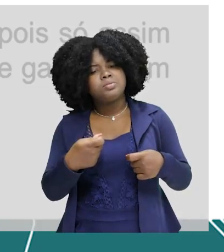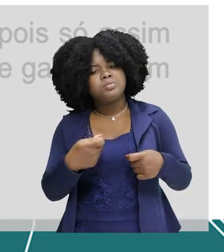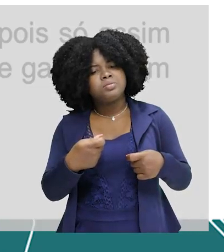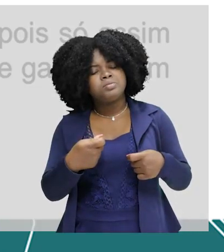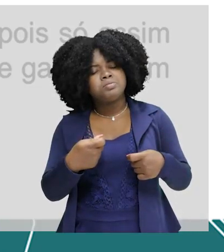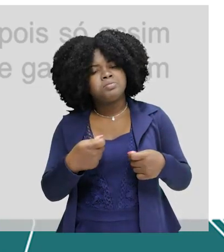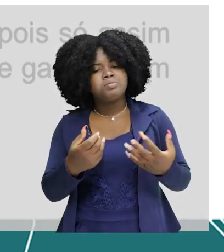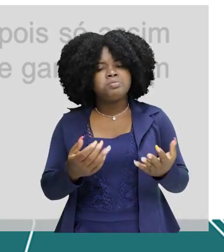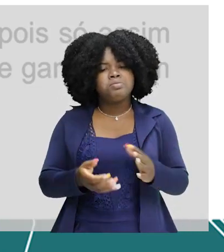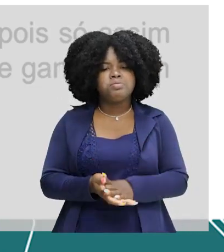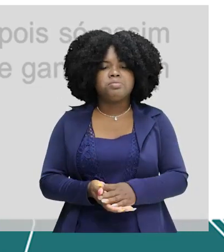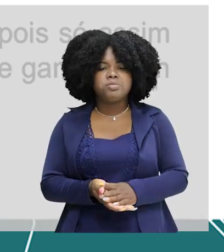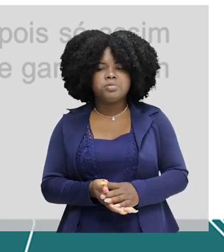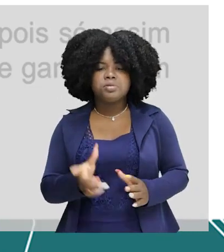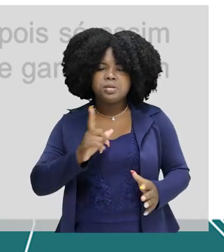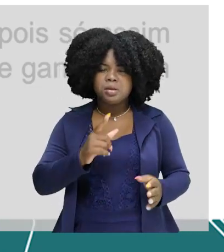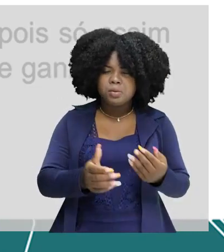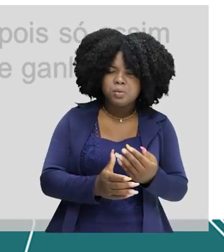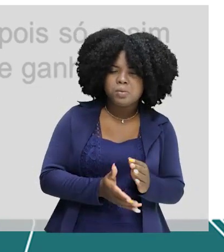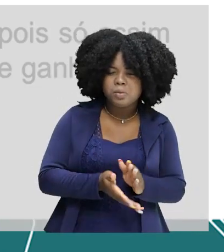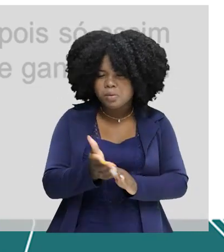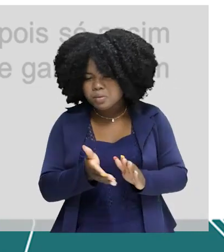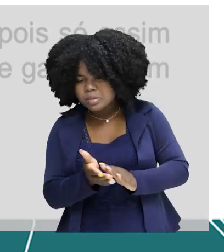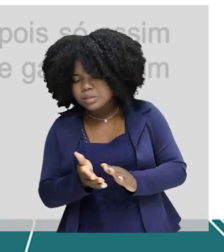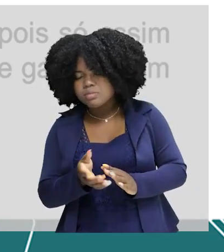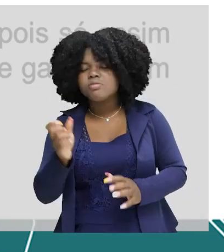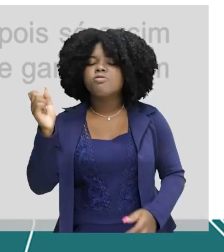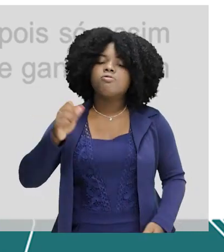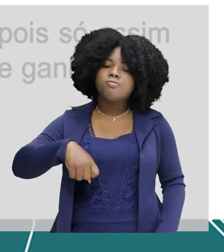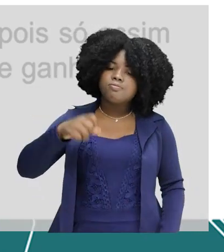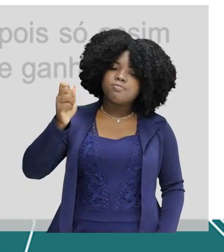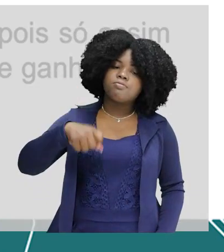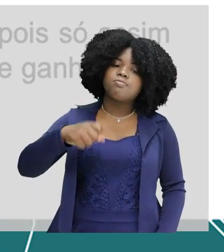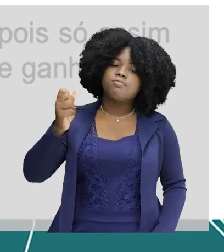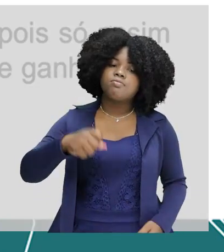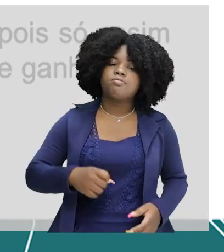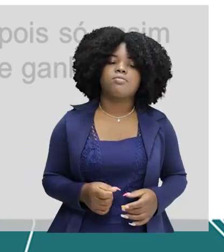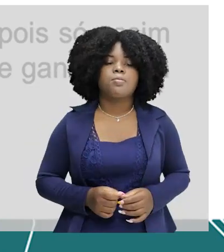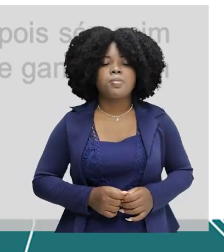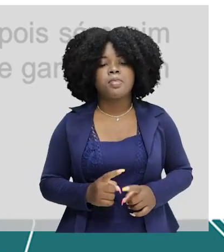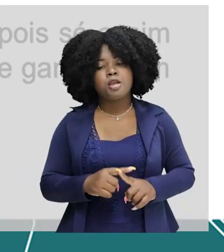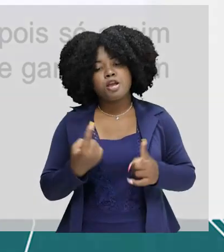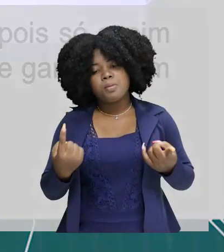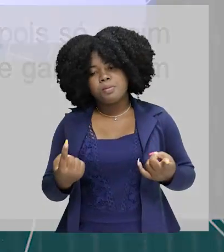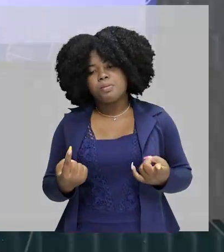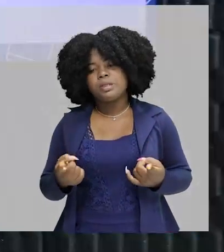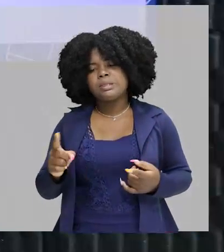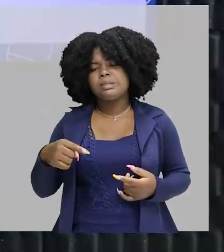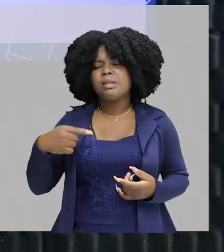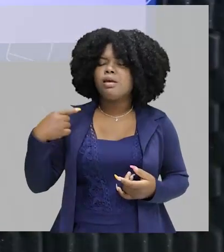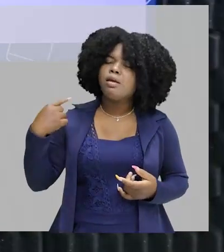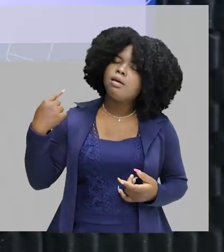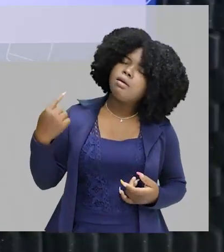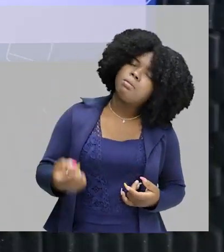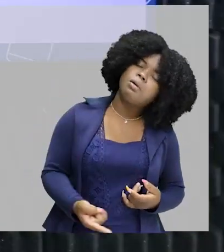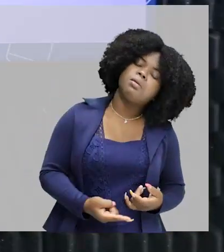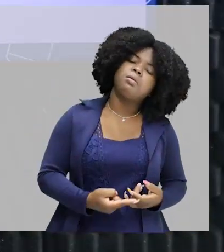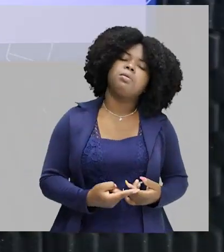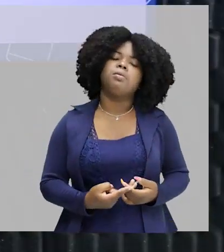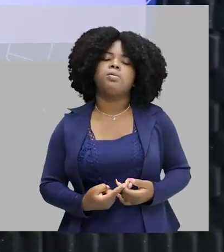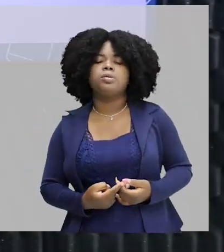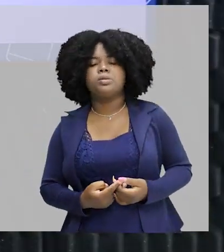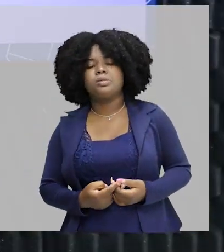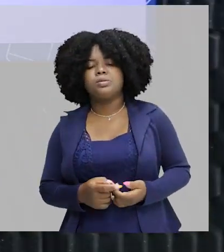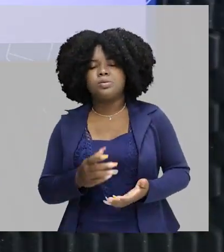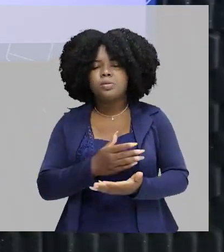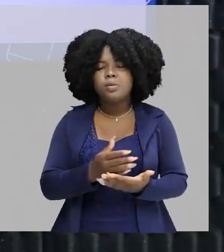Turminha, inicialmente sim. Só que ao longo do percurso, ou seja, a partir do momento que você